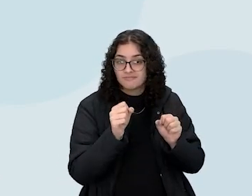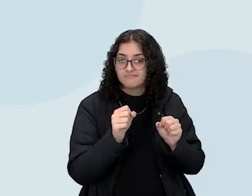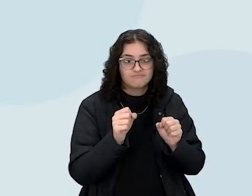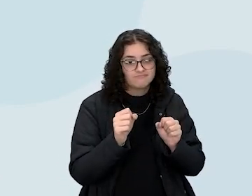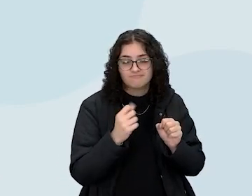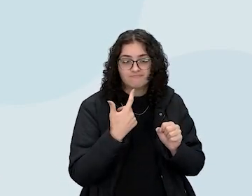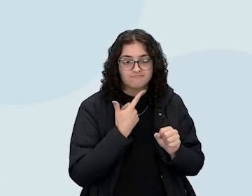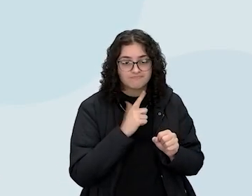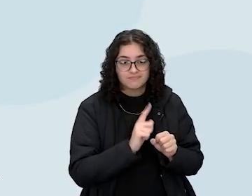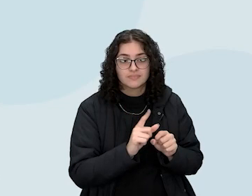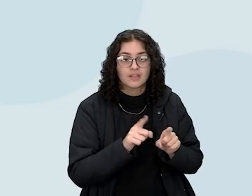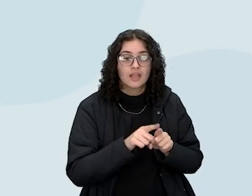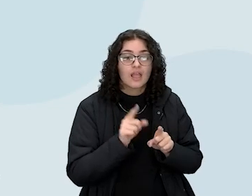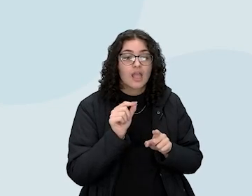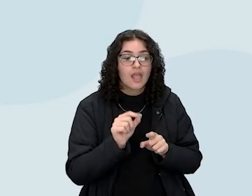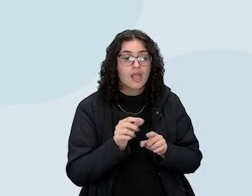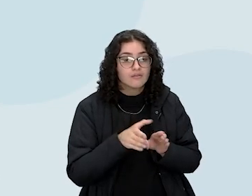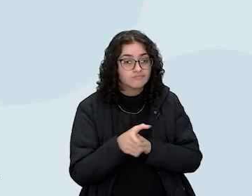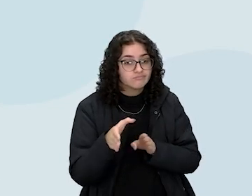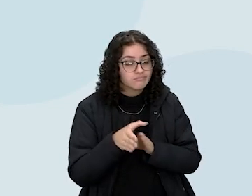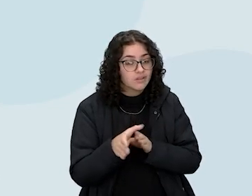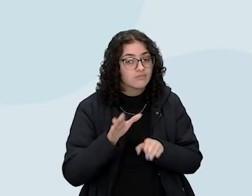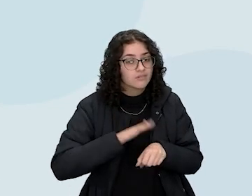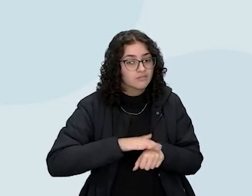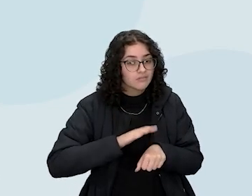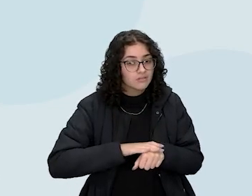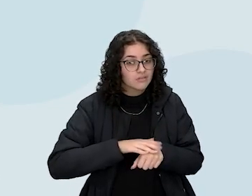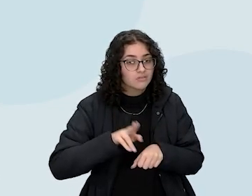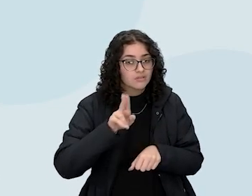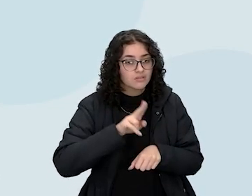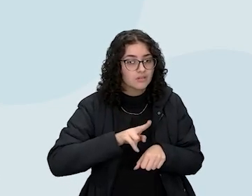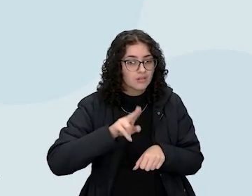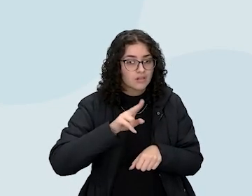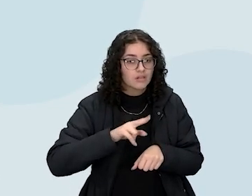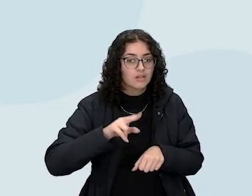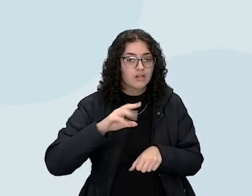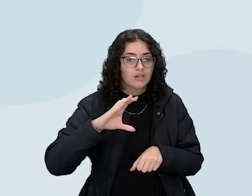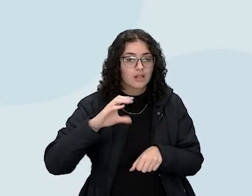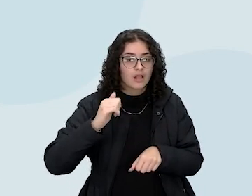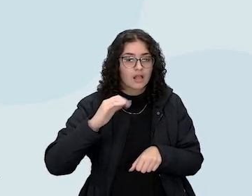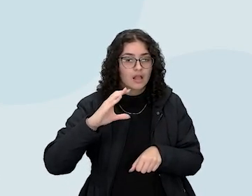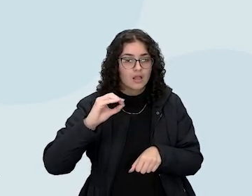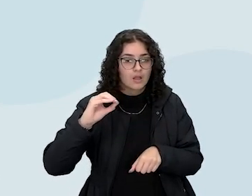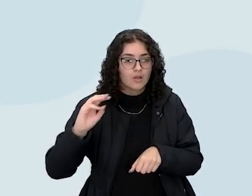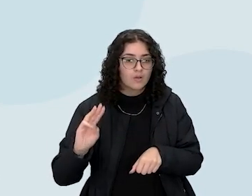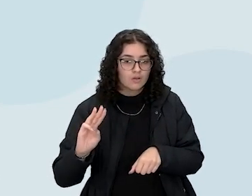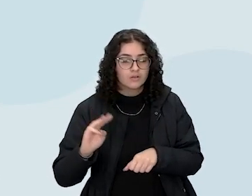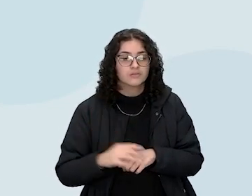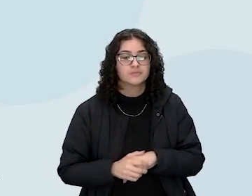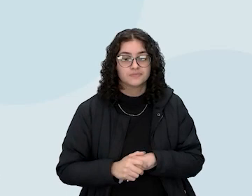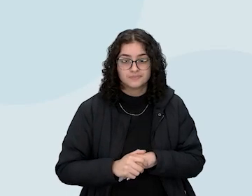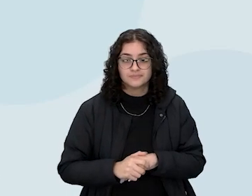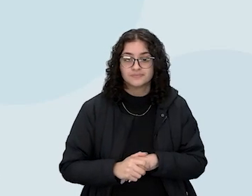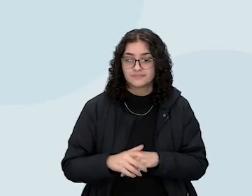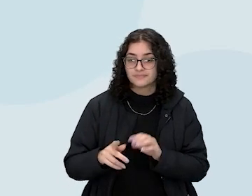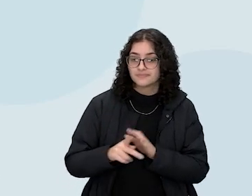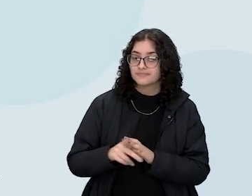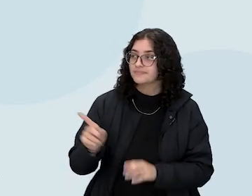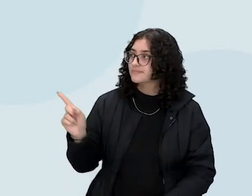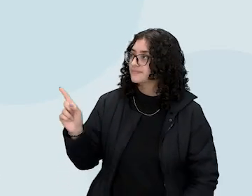a remediação do solo utilizando calcário, carbonato de cálcio, CaCO3, a